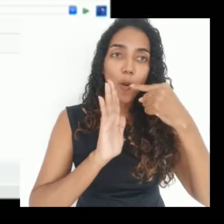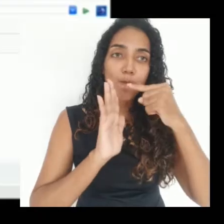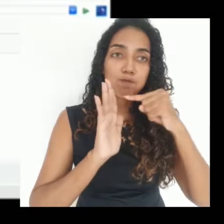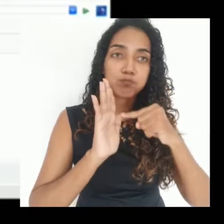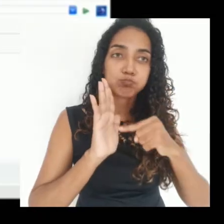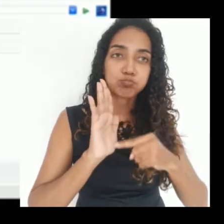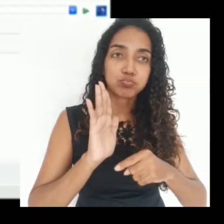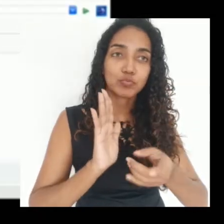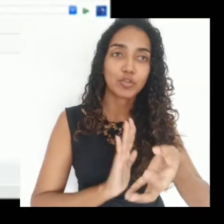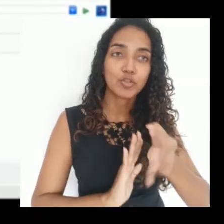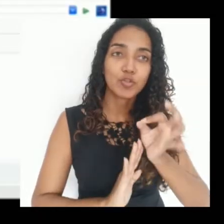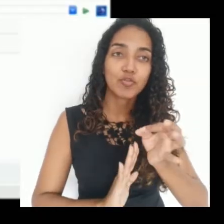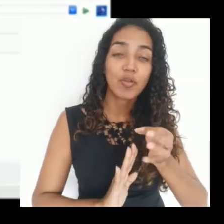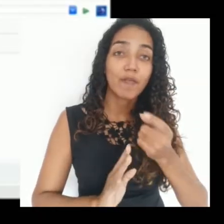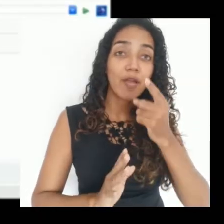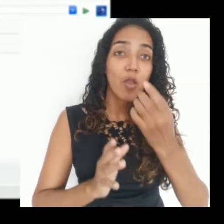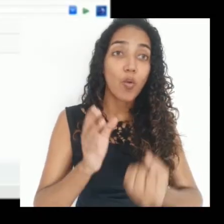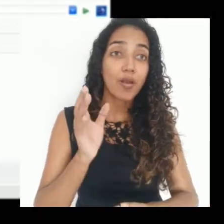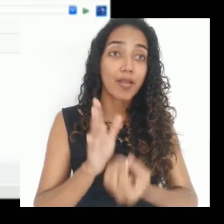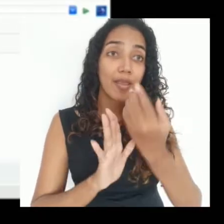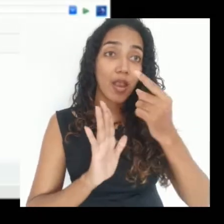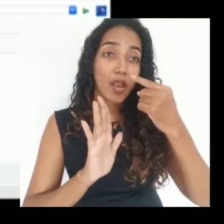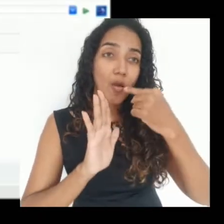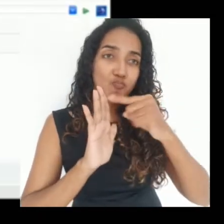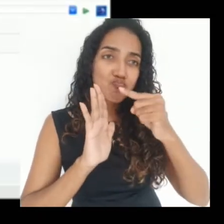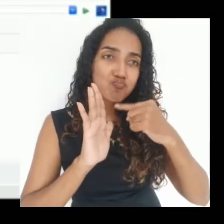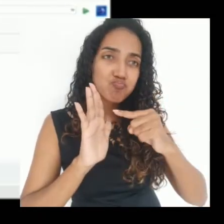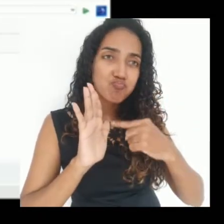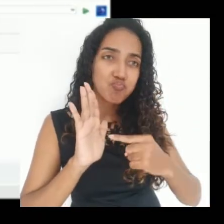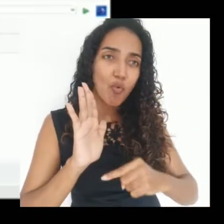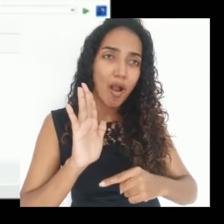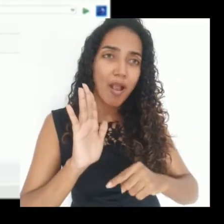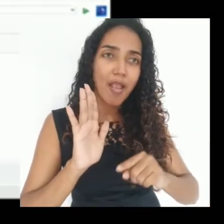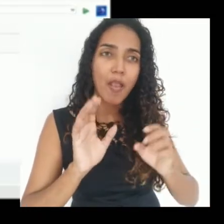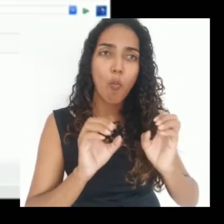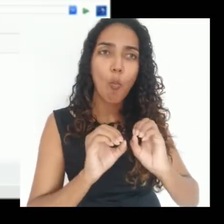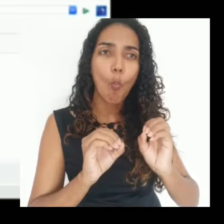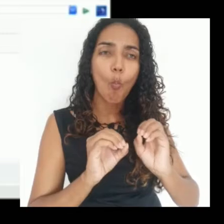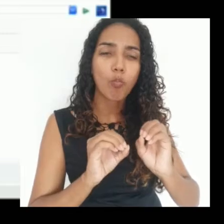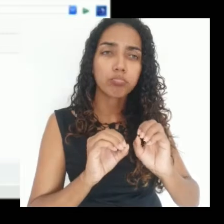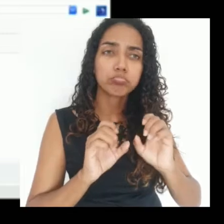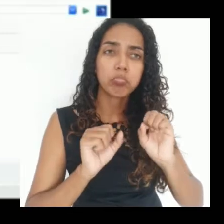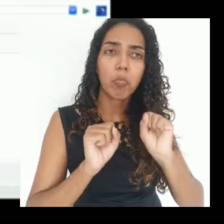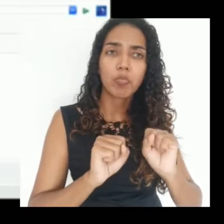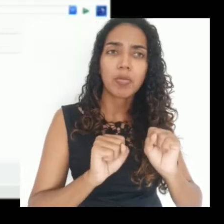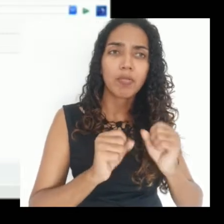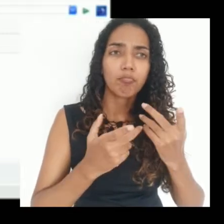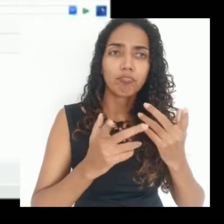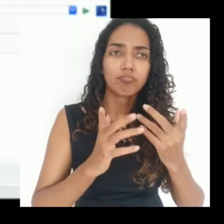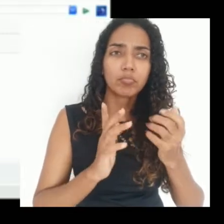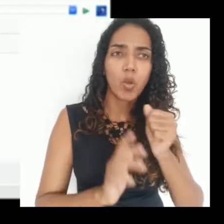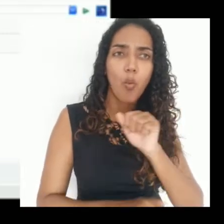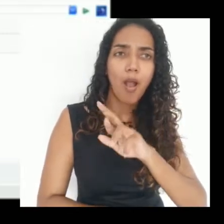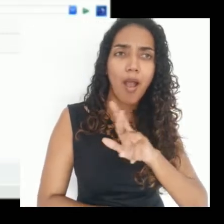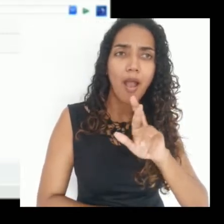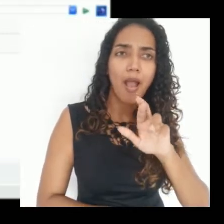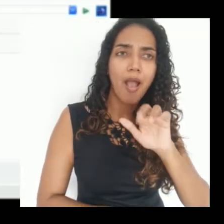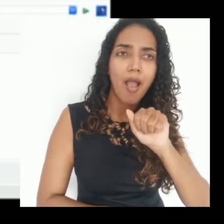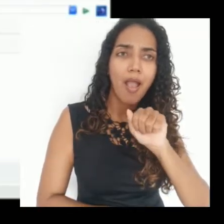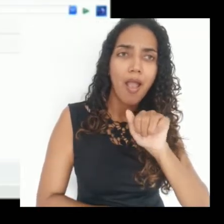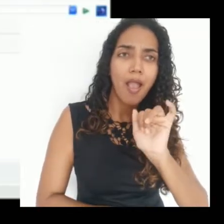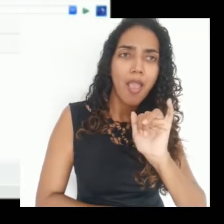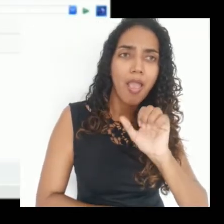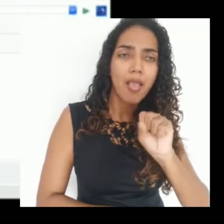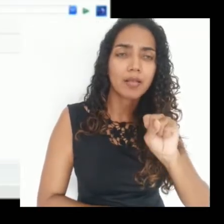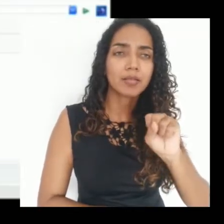Criei um array vazio, poderia ser um array normal, tá? E aqui eu posso